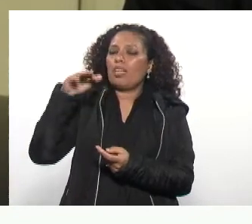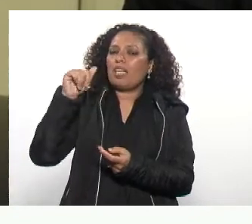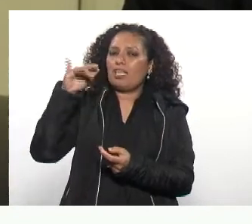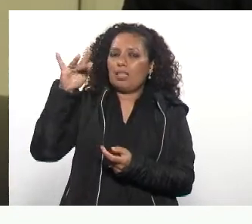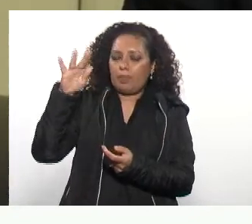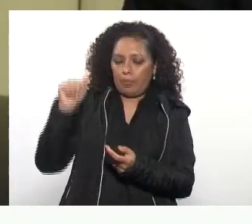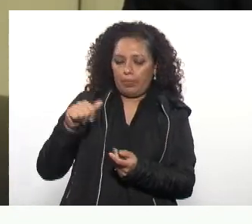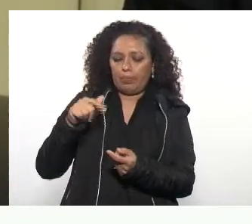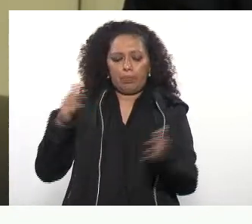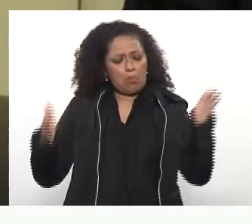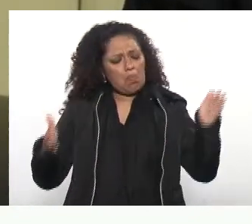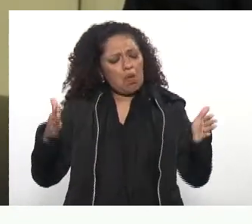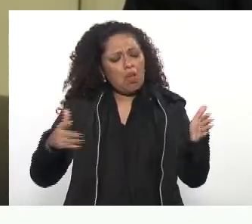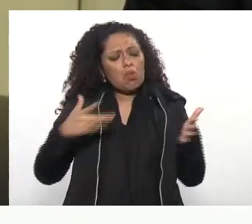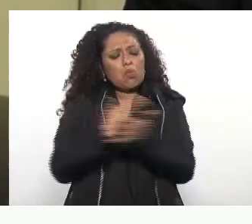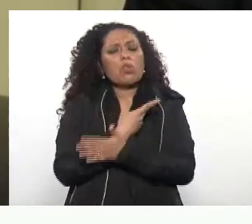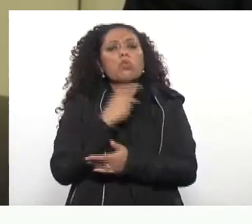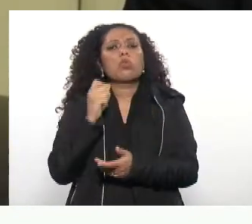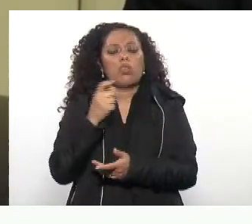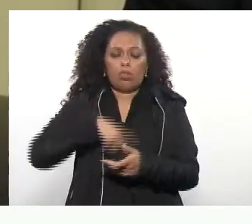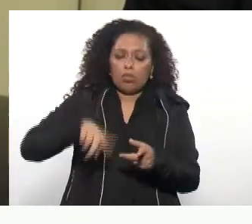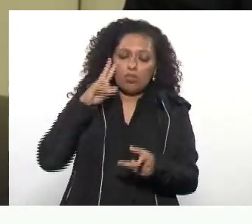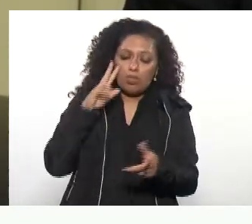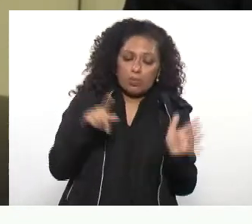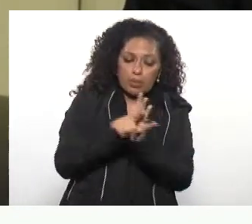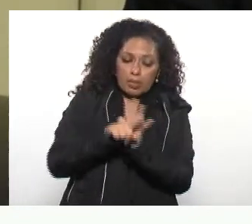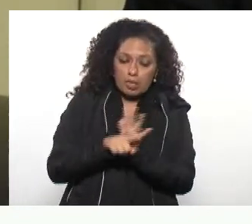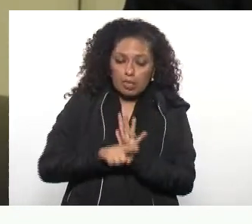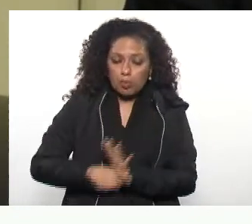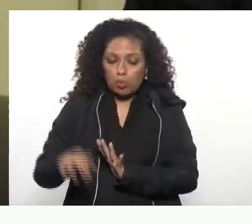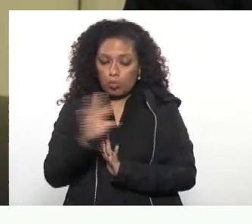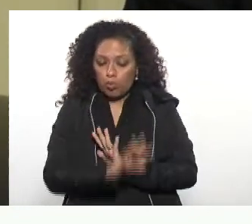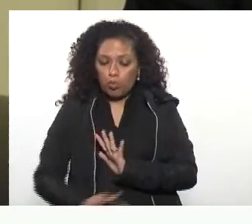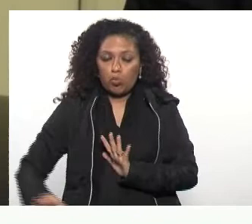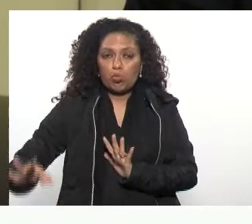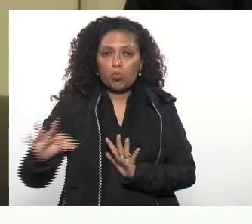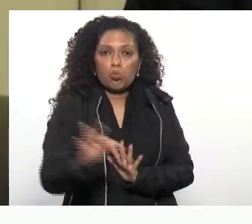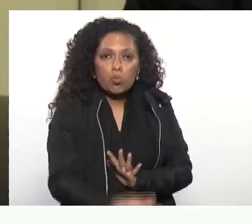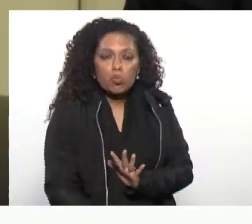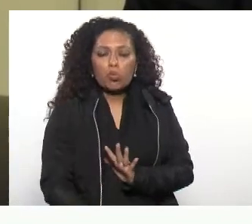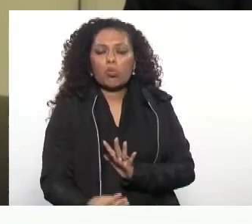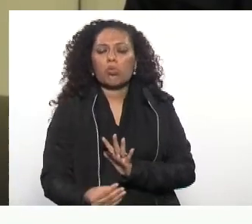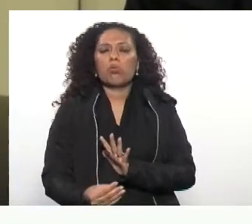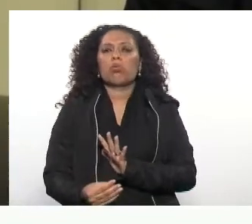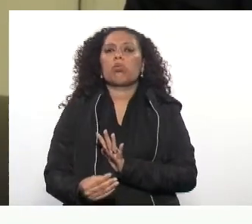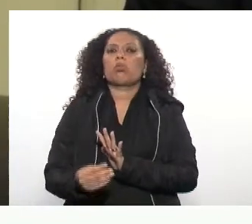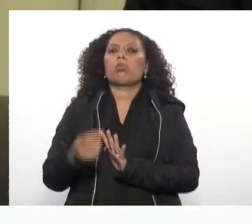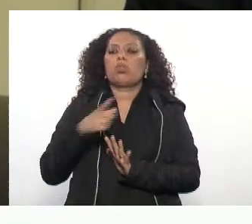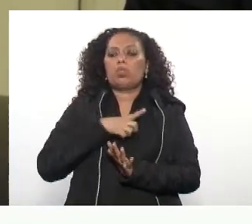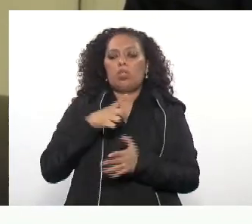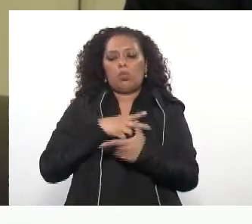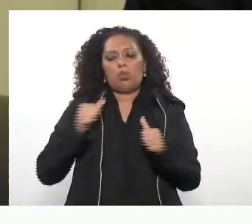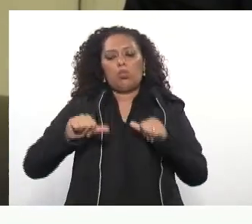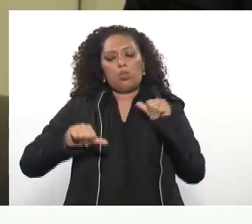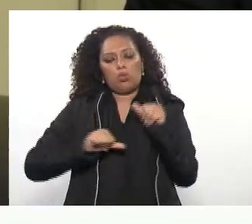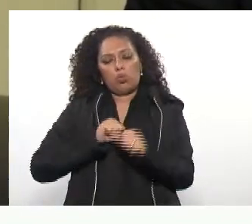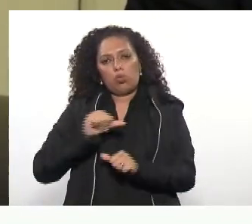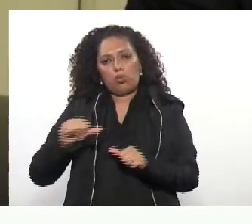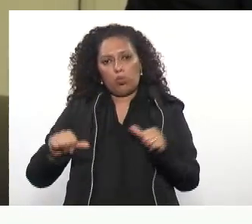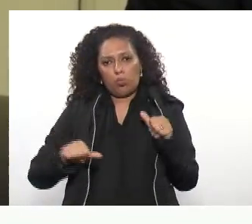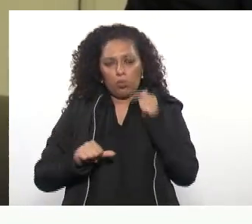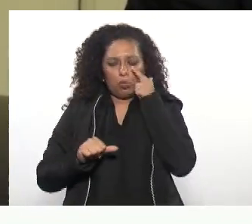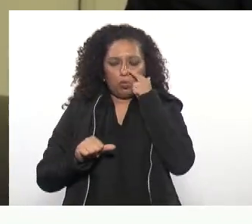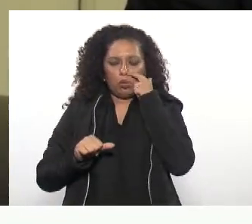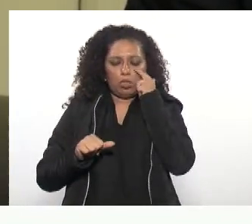se calcula todos os efeitos possíveis que mexam com a tarifa, né,